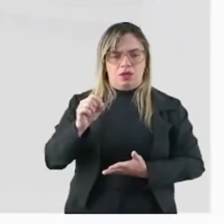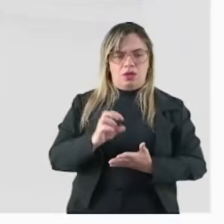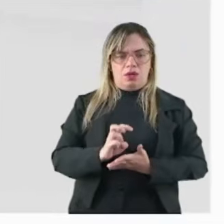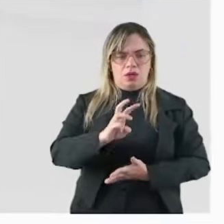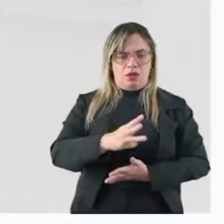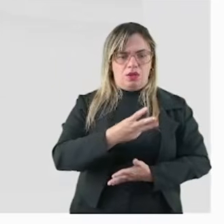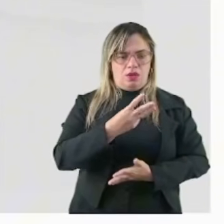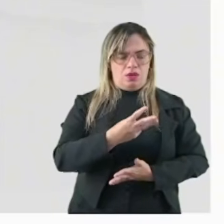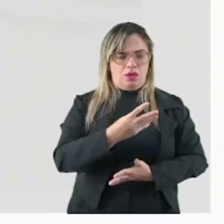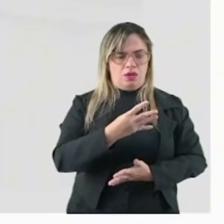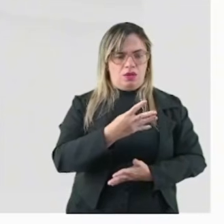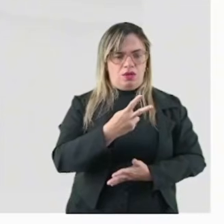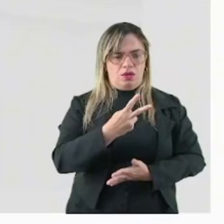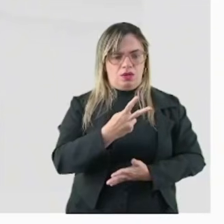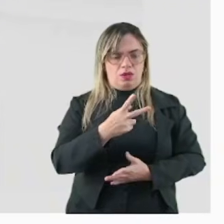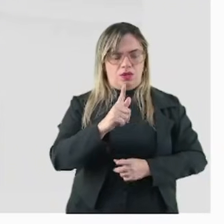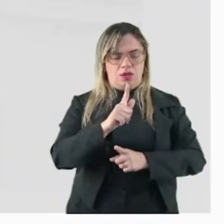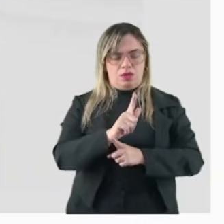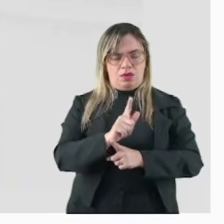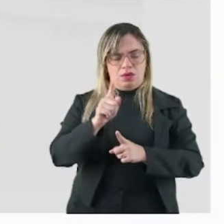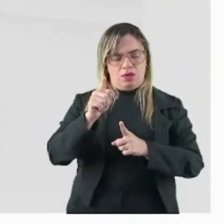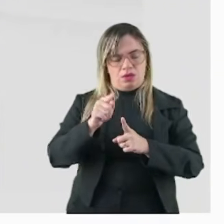342 gramas por mol.